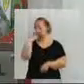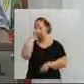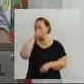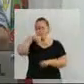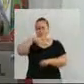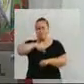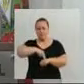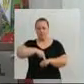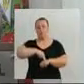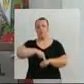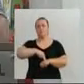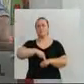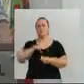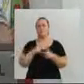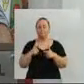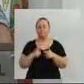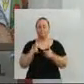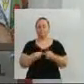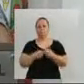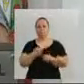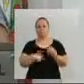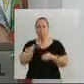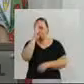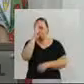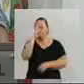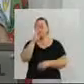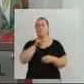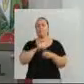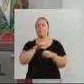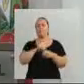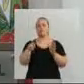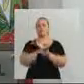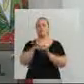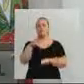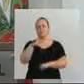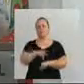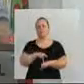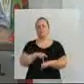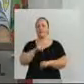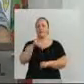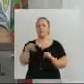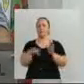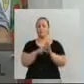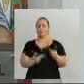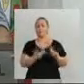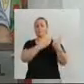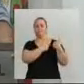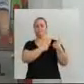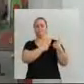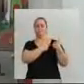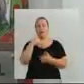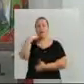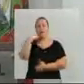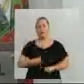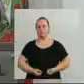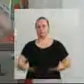nação e principalmente os municípios de nosso país. É uma ação de responsabilidade, vereador Fábio Fiedler, do